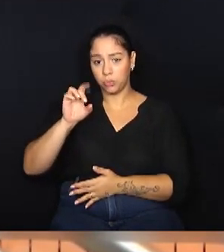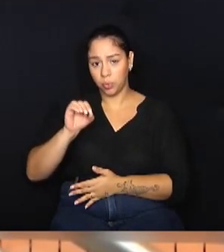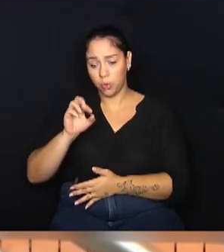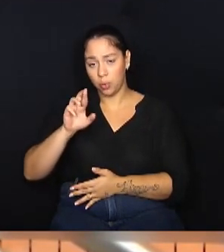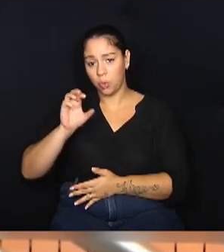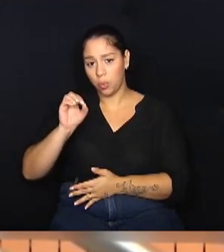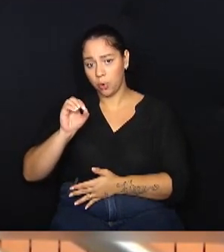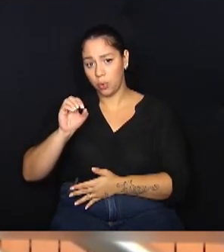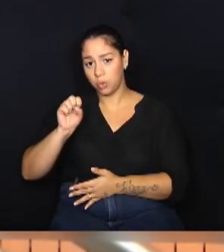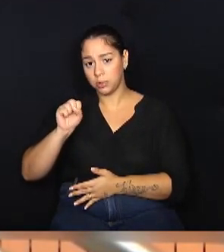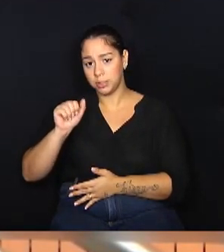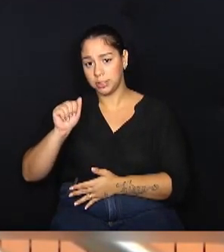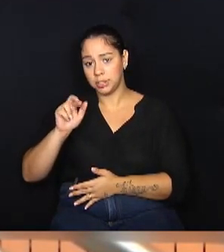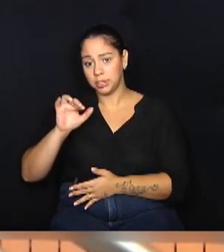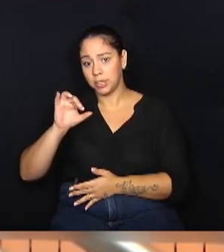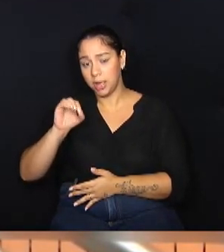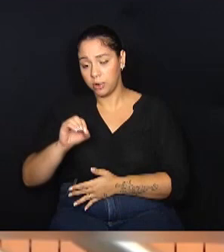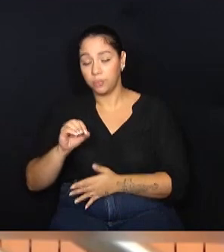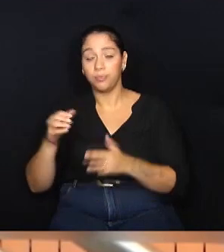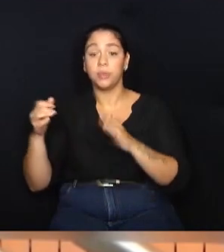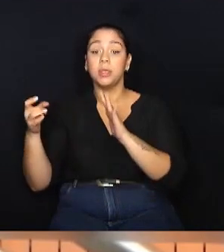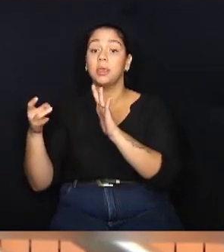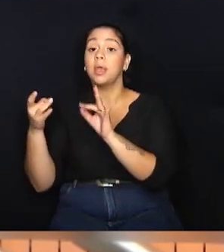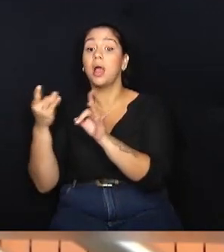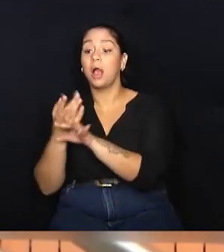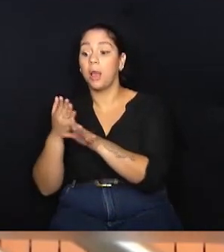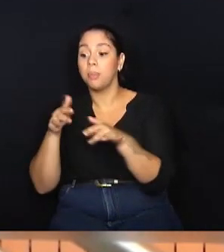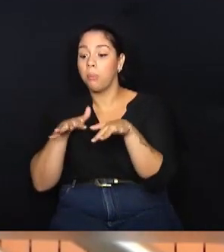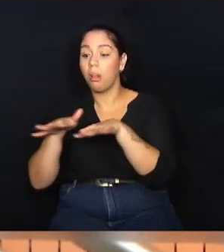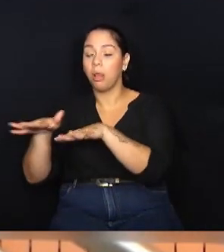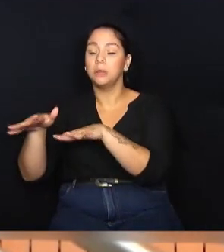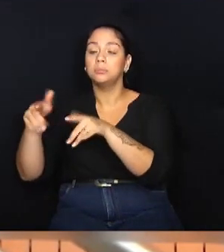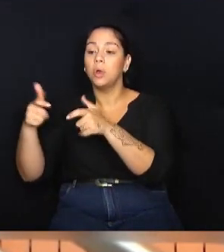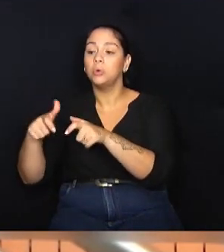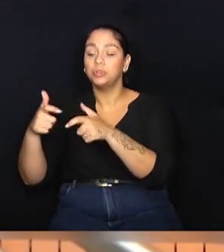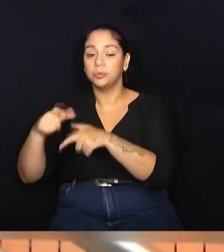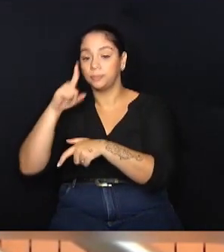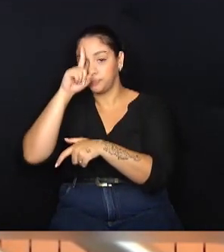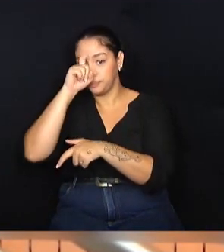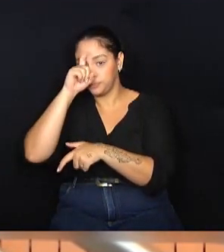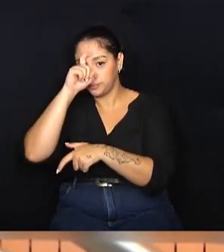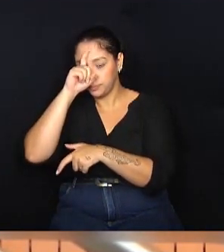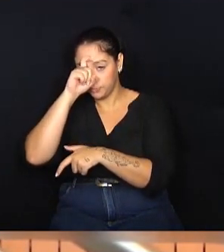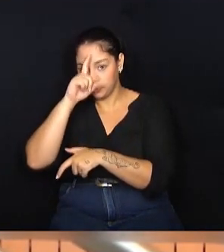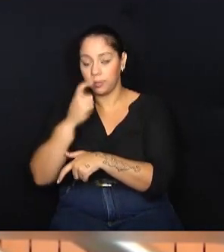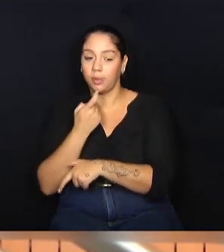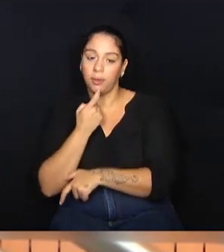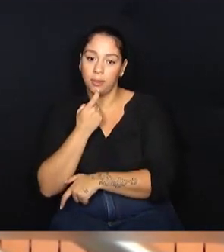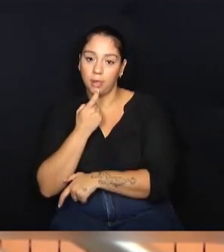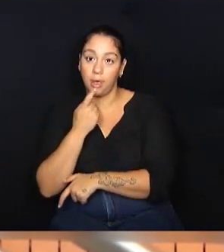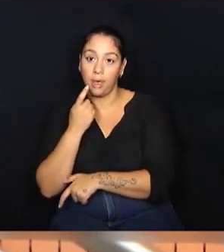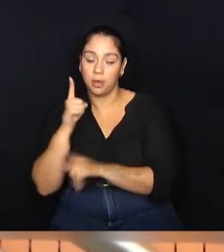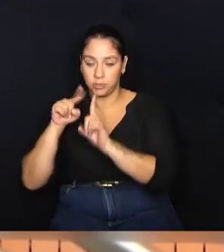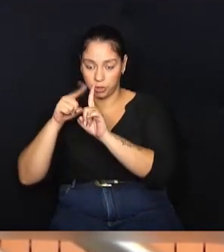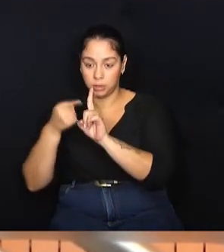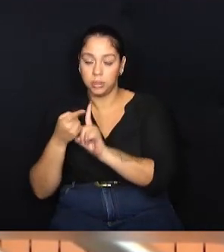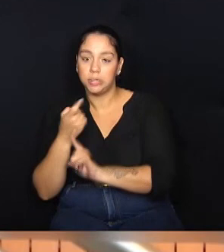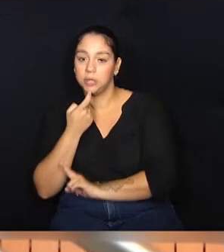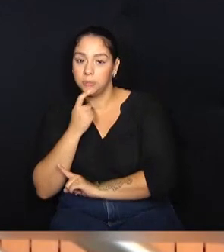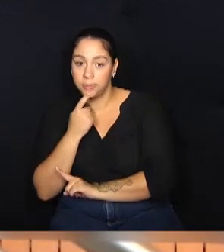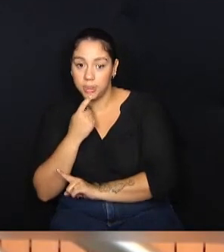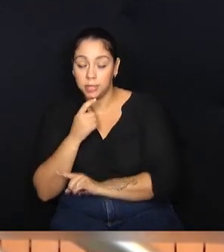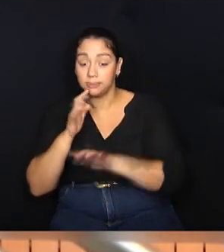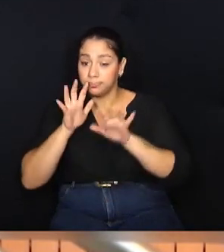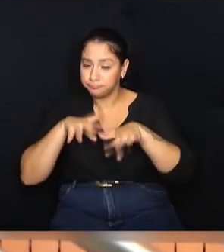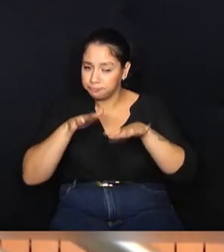da maternidade de Campinas. Para a gente é um local importante finalizar, porque a nossa